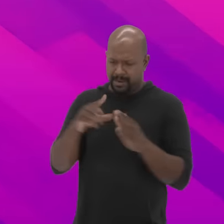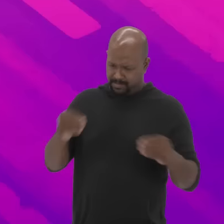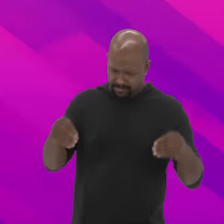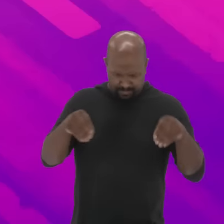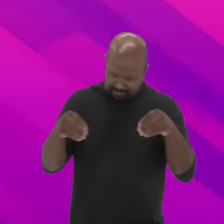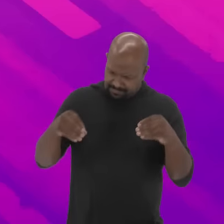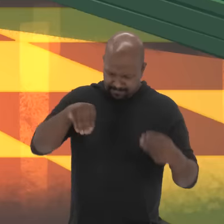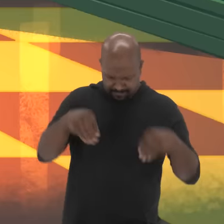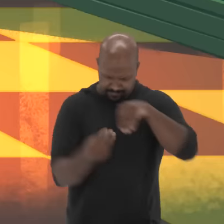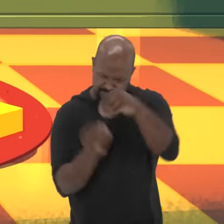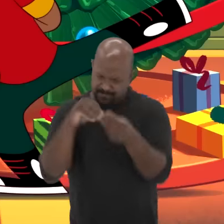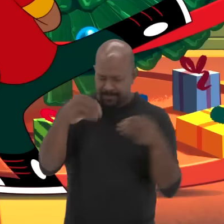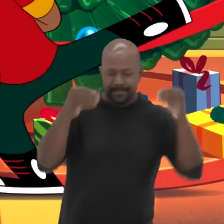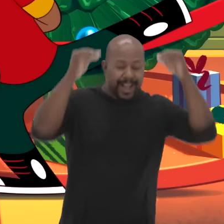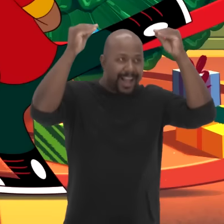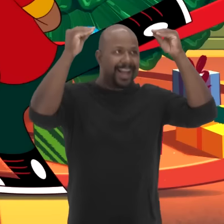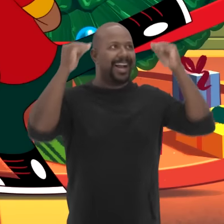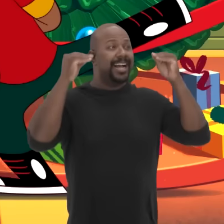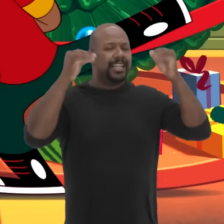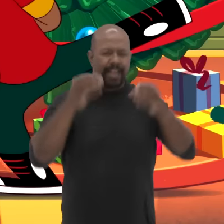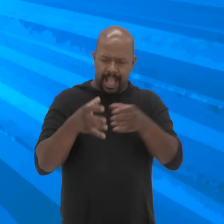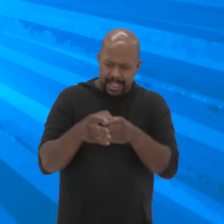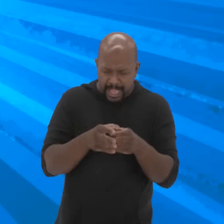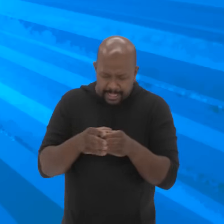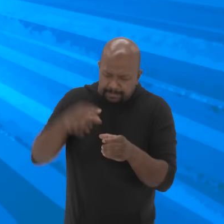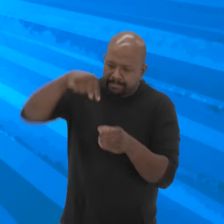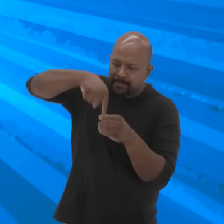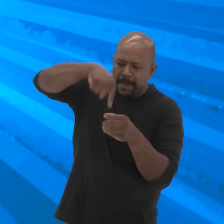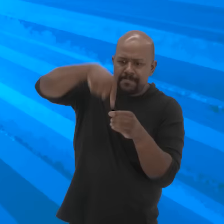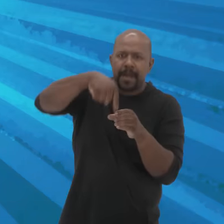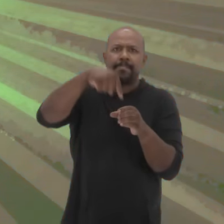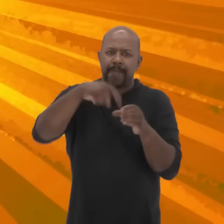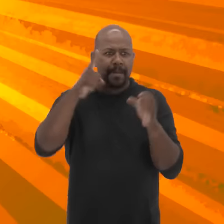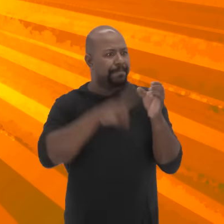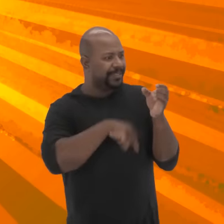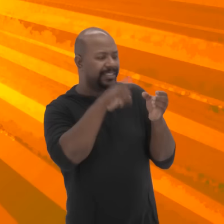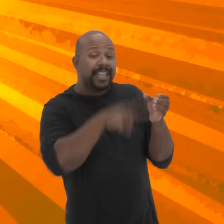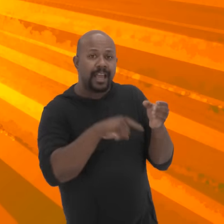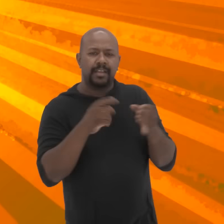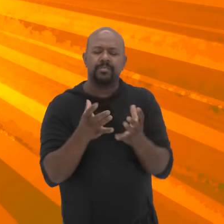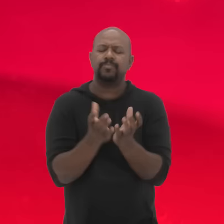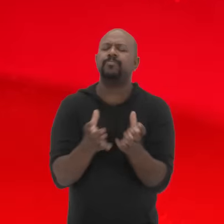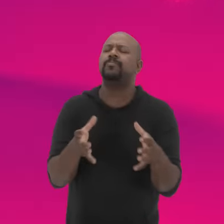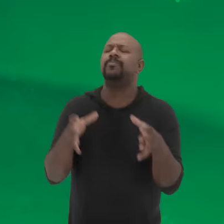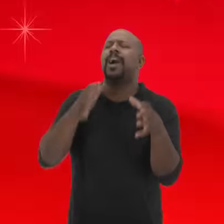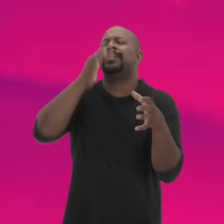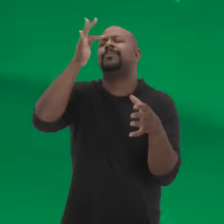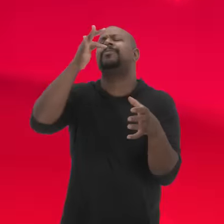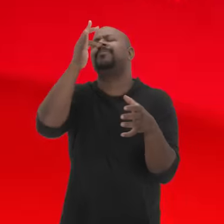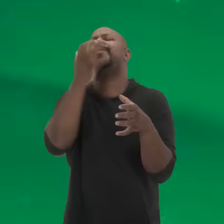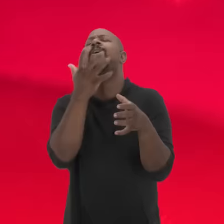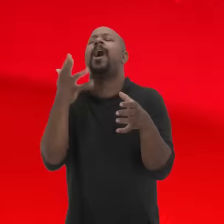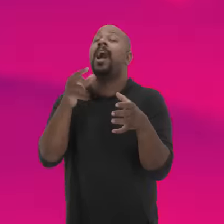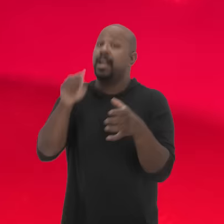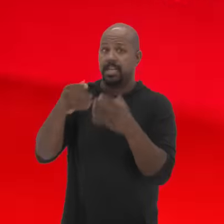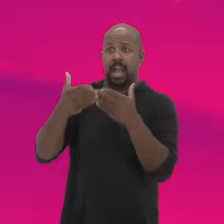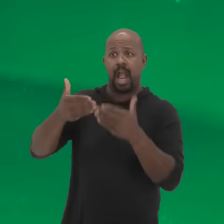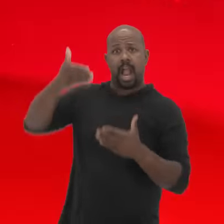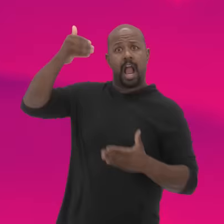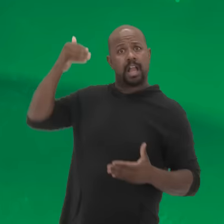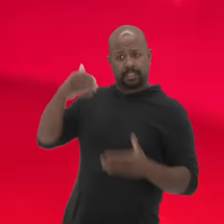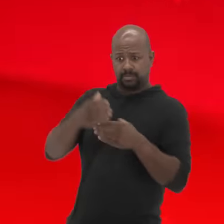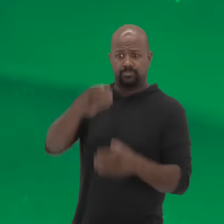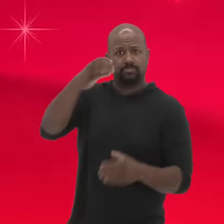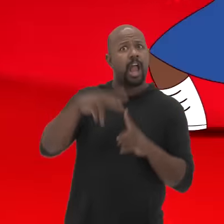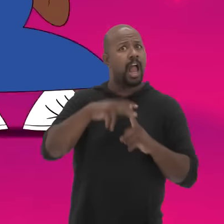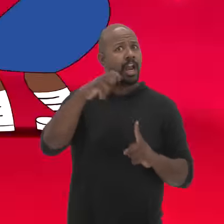Do papelão eu faço chapéu, da lata de ervilha um porta-pincel. O vaso de flor que é feito a